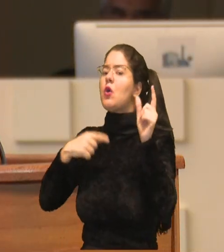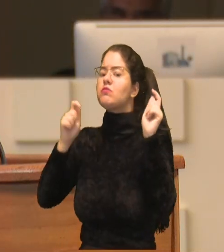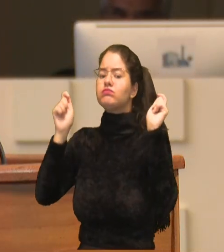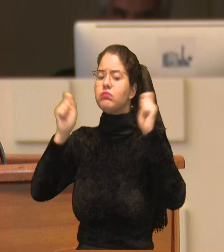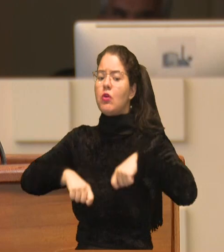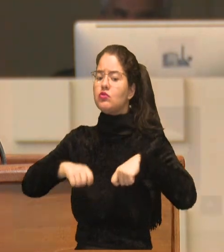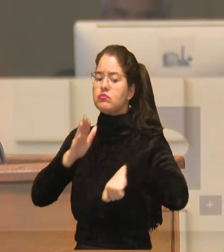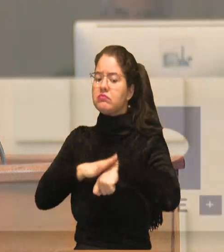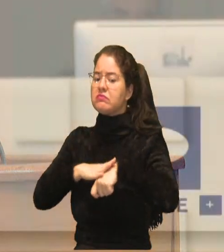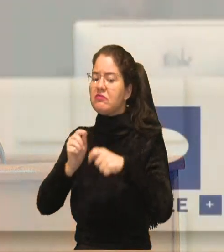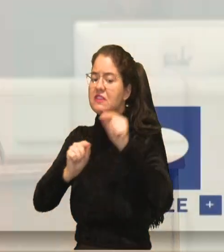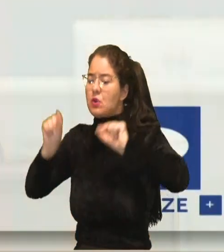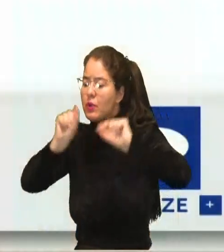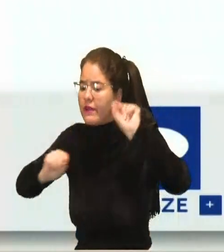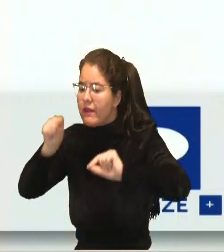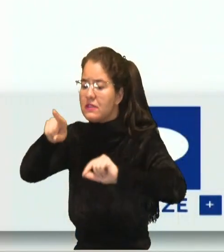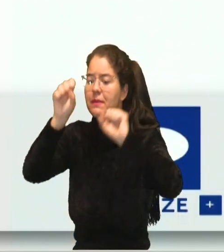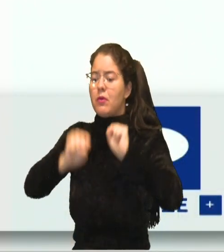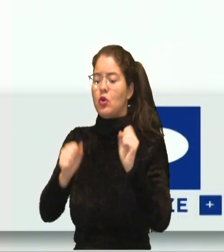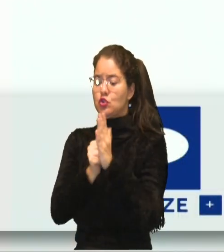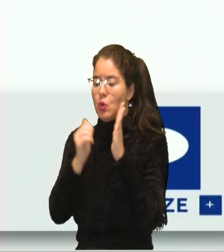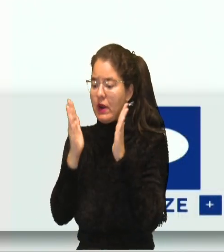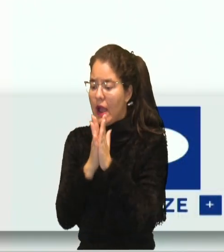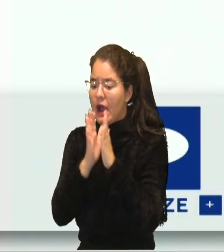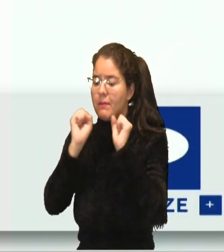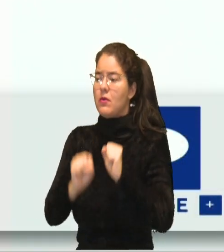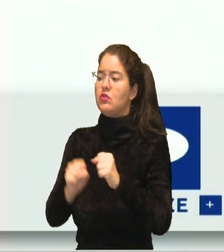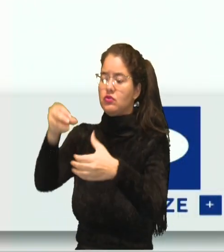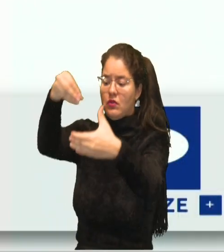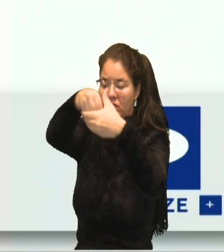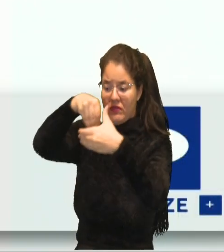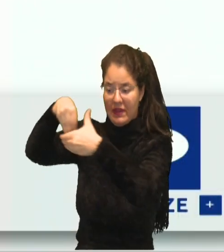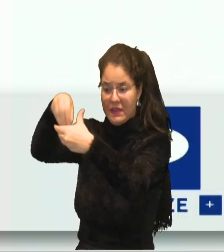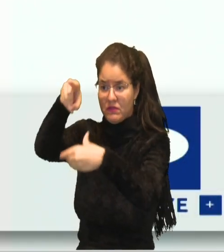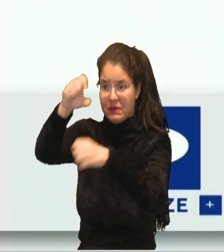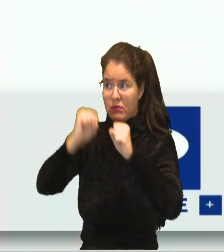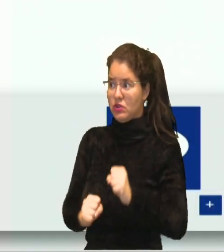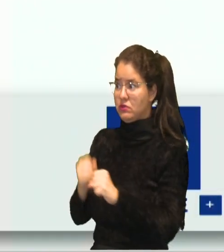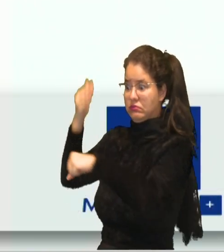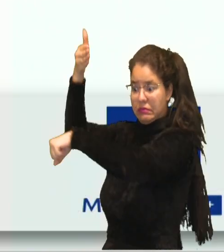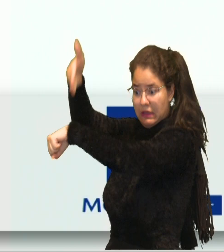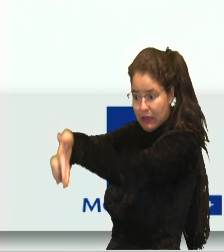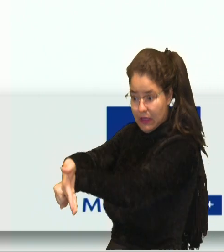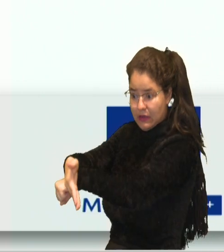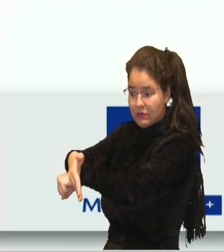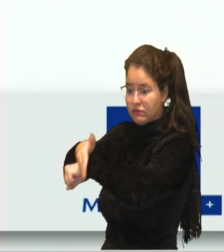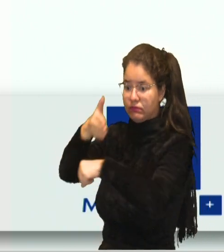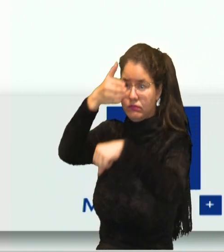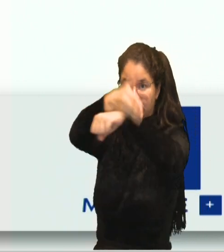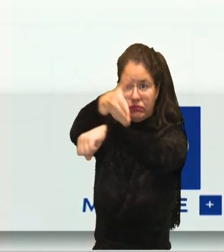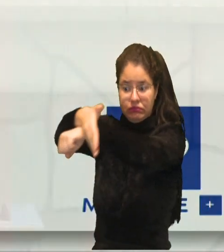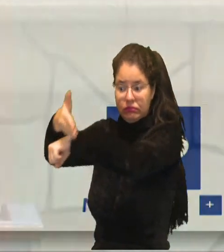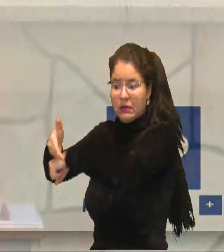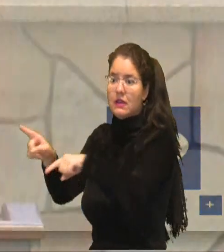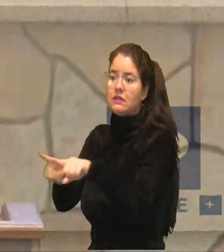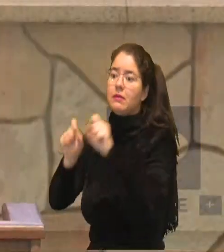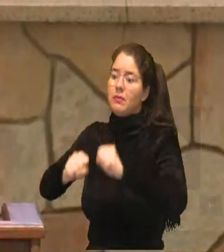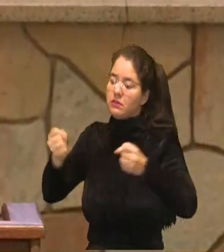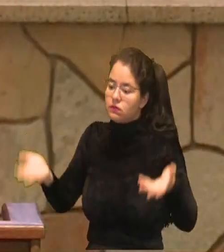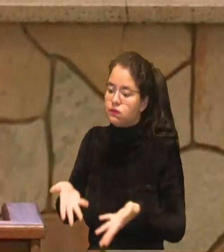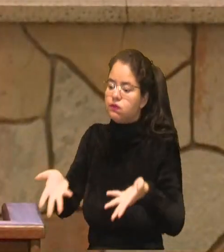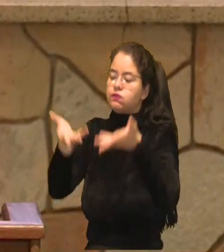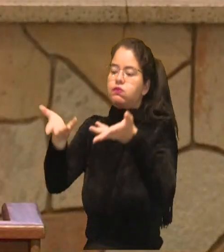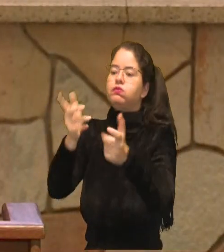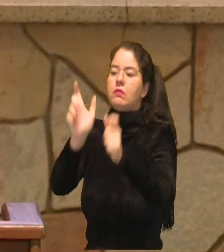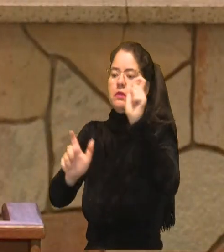você pode orar, você pode ofertar, você pode ir ao campo missionário e pode mobilizar pessoas. Vocês